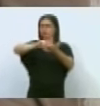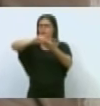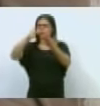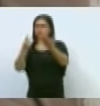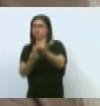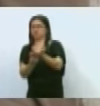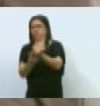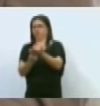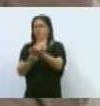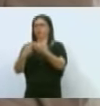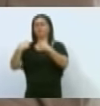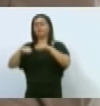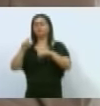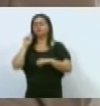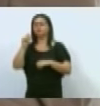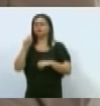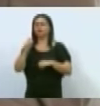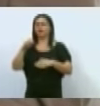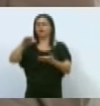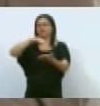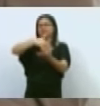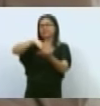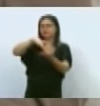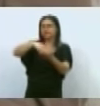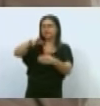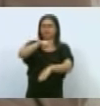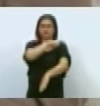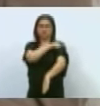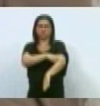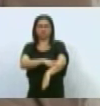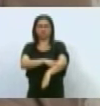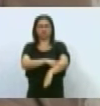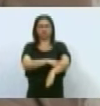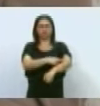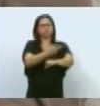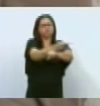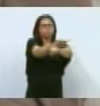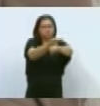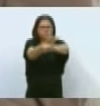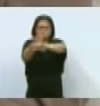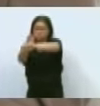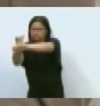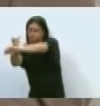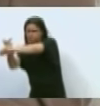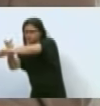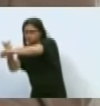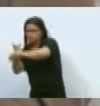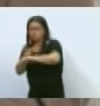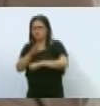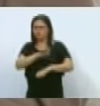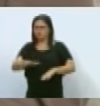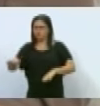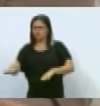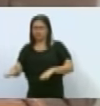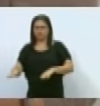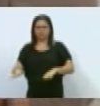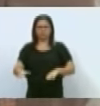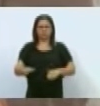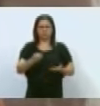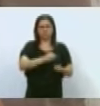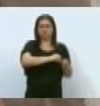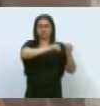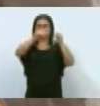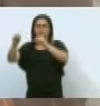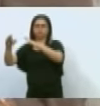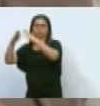Municipal teria que fazer? Pegar as crianças e irem para aquela escola. né, providenciar uma van, alguma coisa que leve